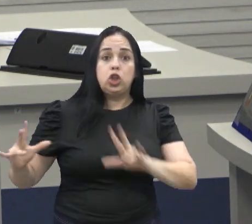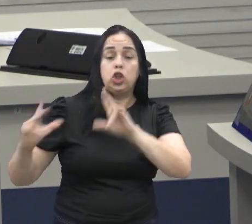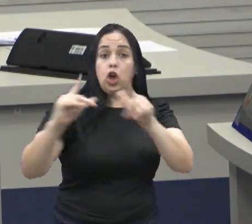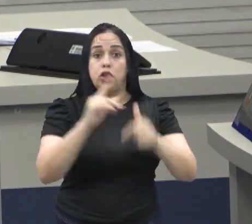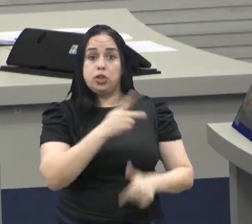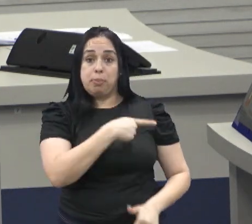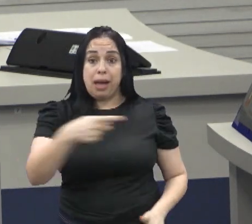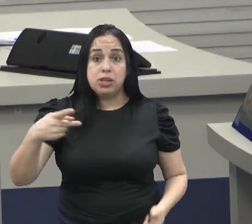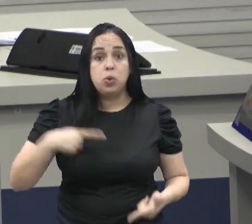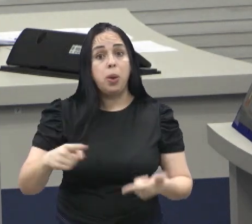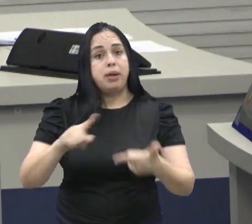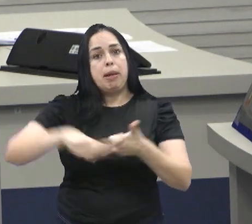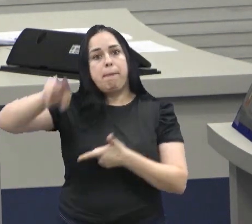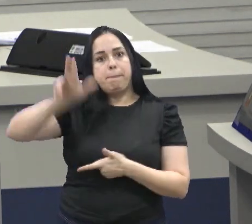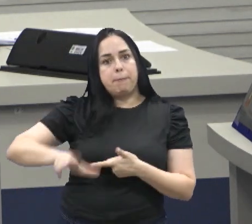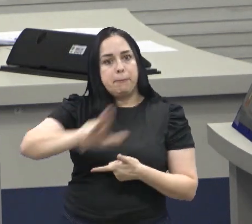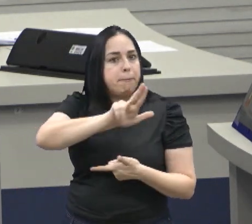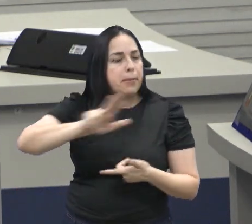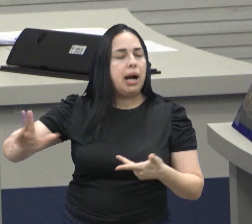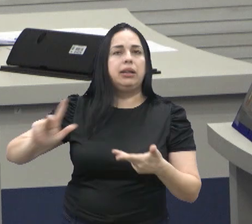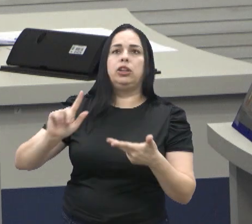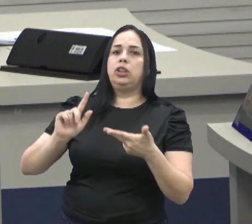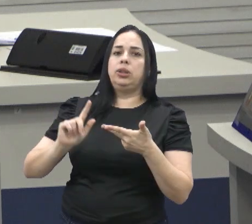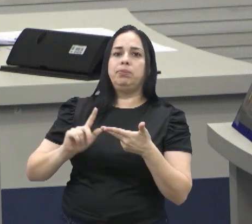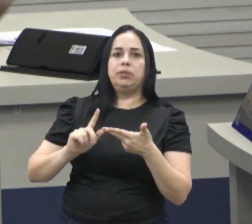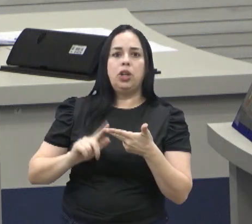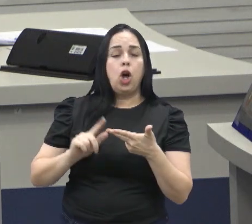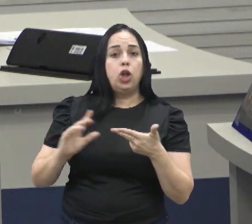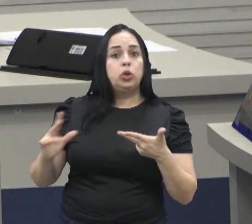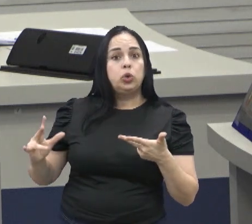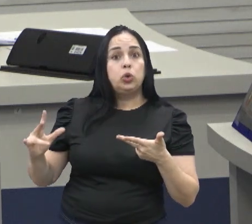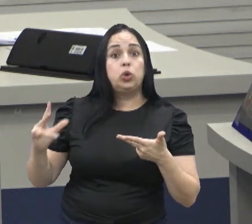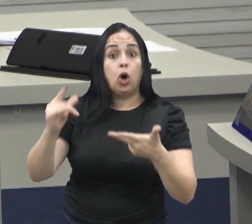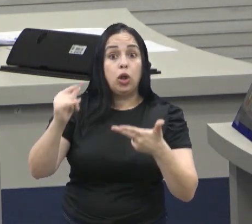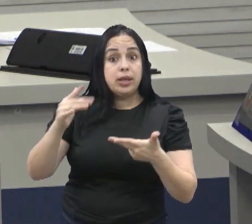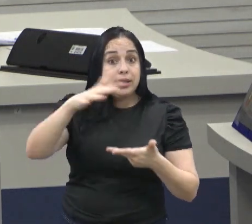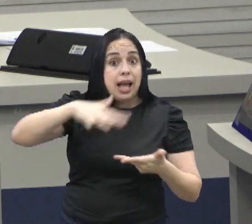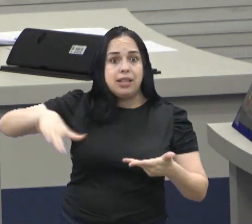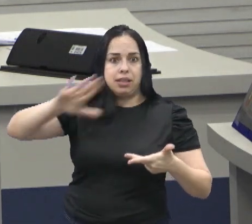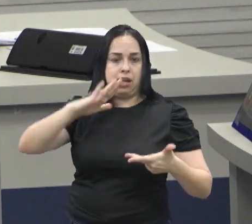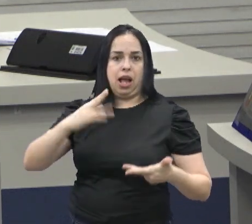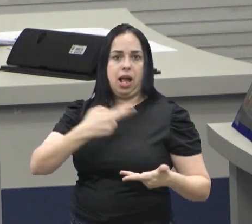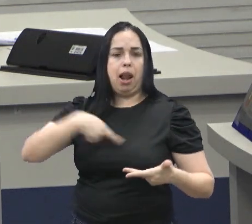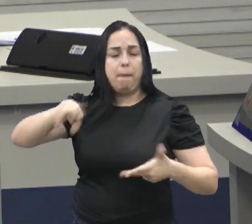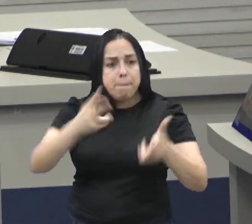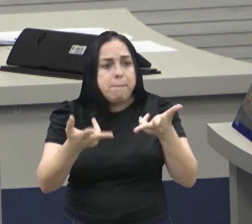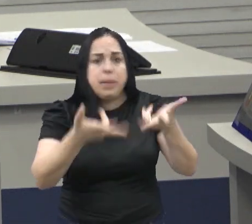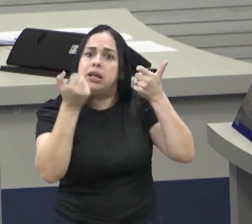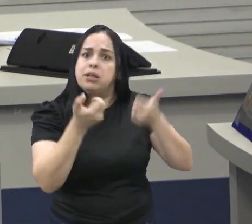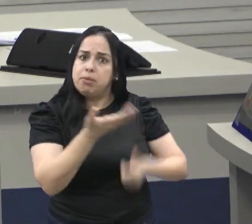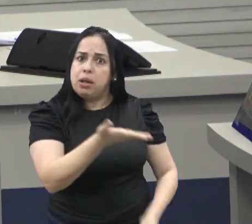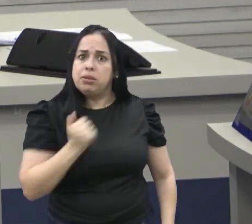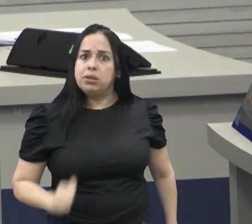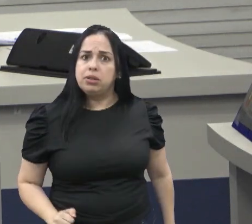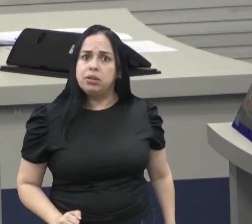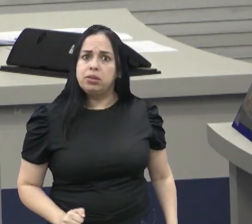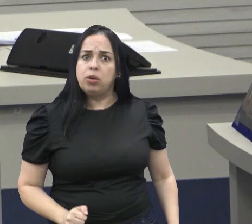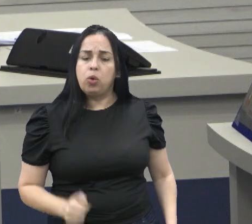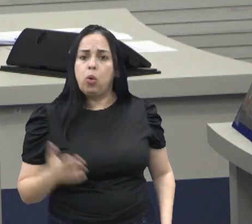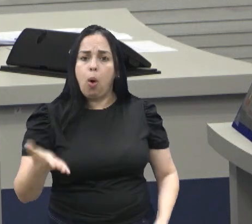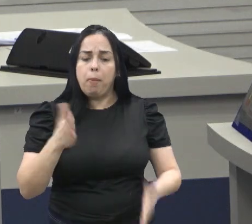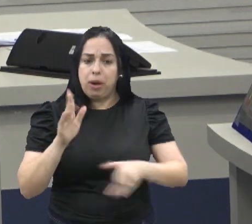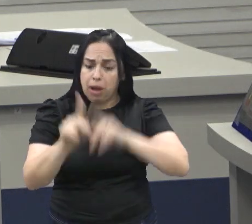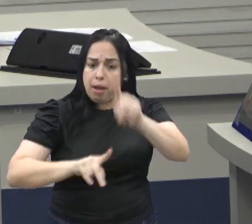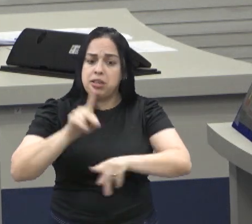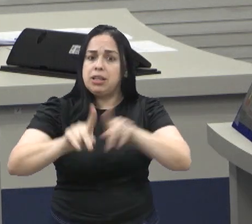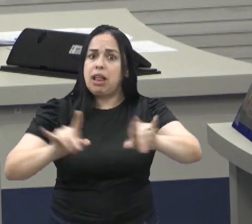padres, que todos os agentes religiosos percebam o jeito que a população de São José está